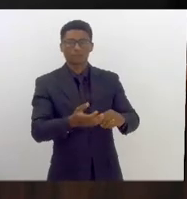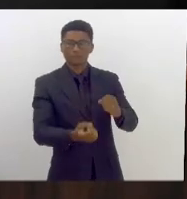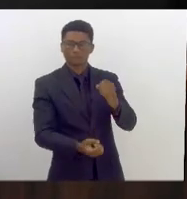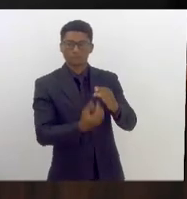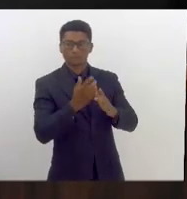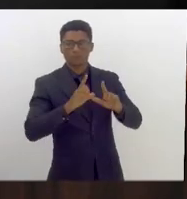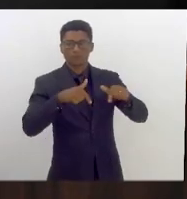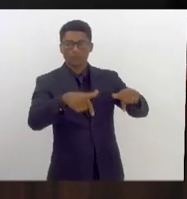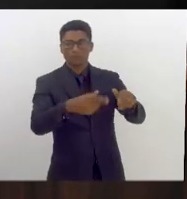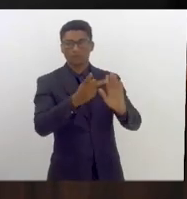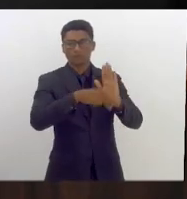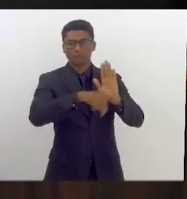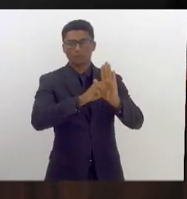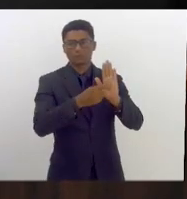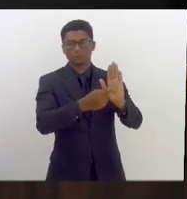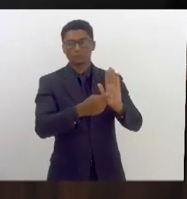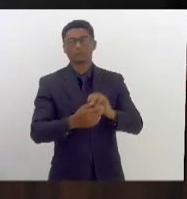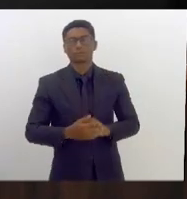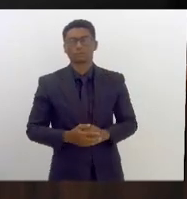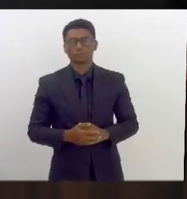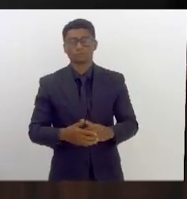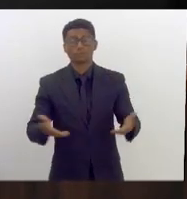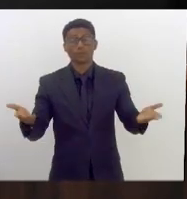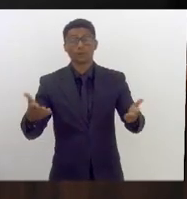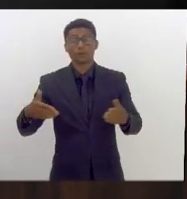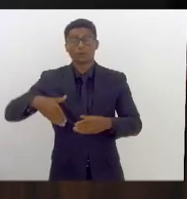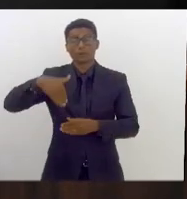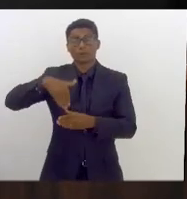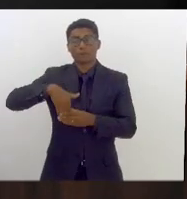iniciativa. Para declaração de voto,